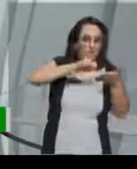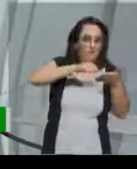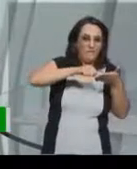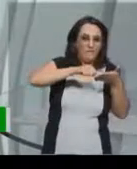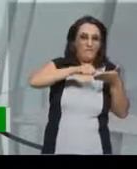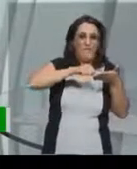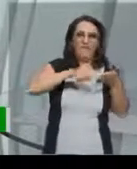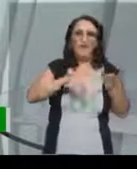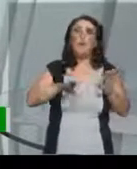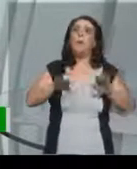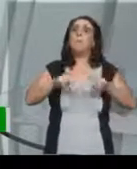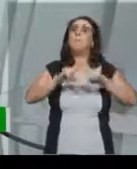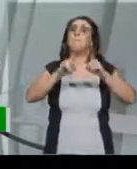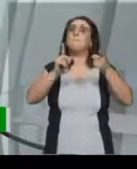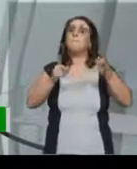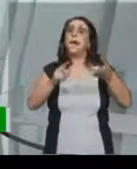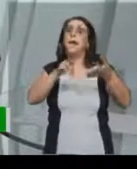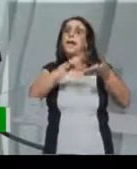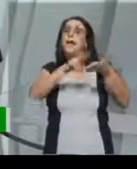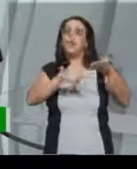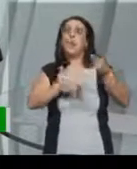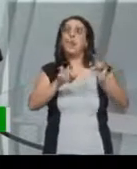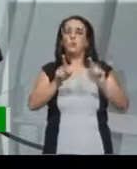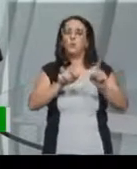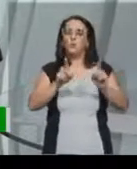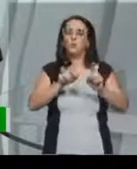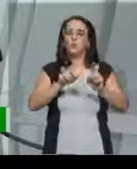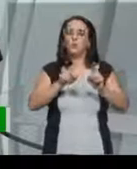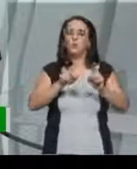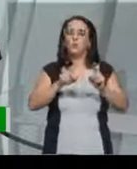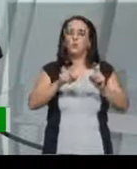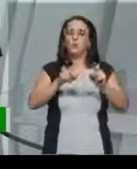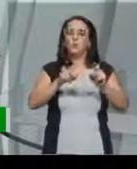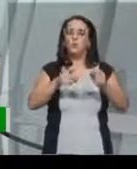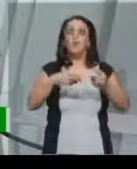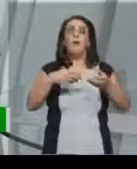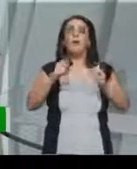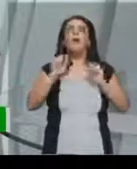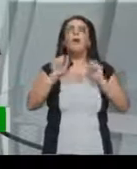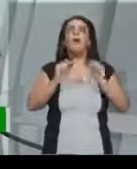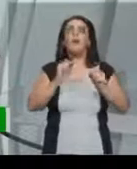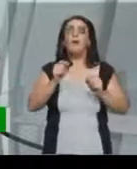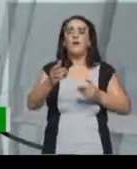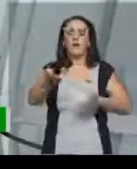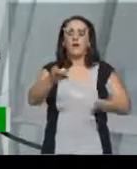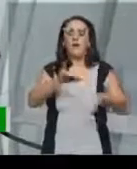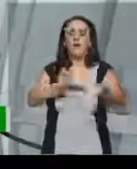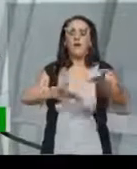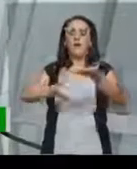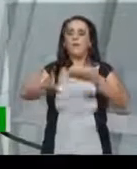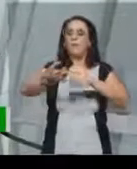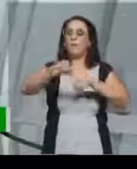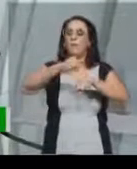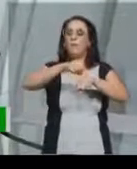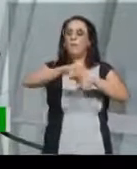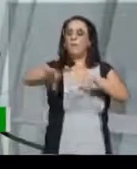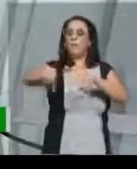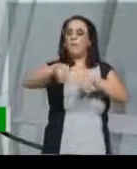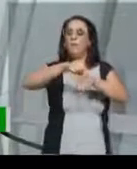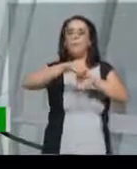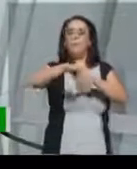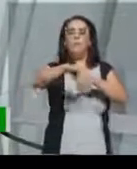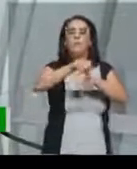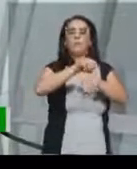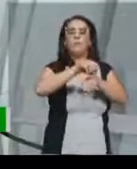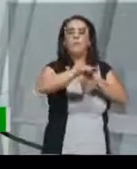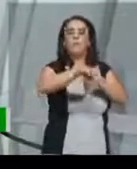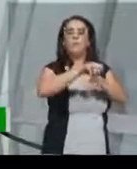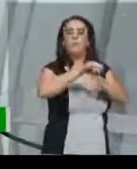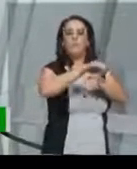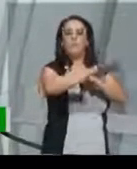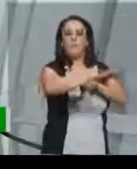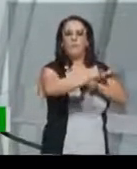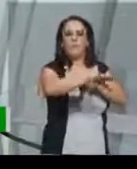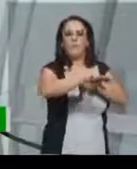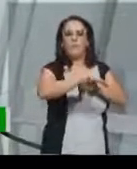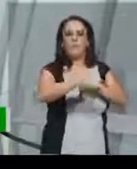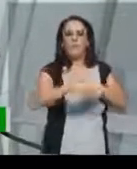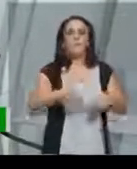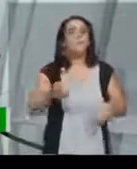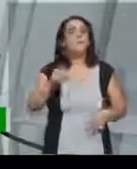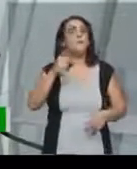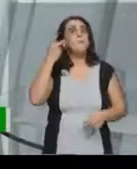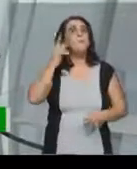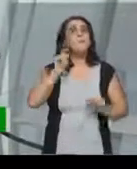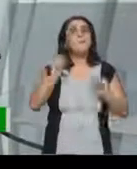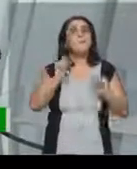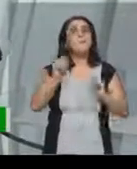aquela minha experiência para o outro, para que ele, né, ele saiba, conheça, saiba o que eu vivi.